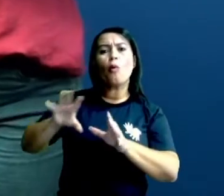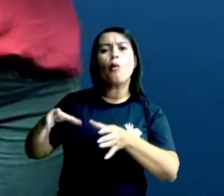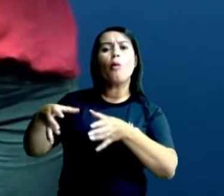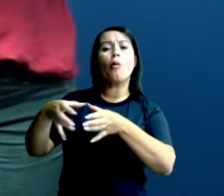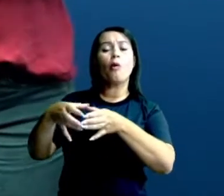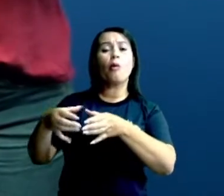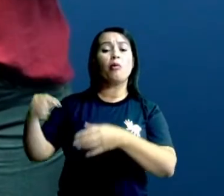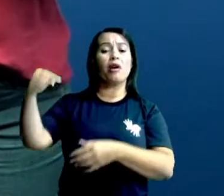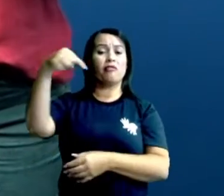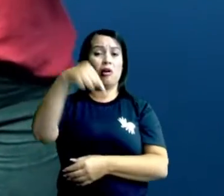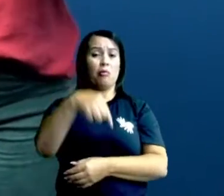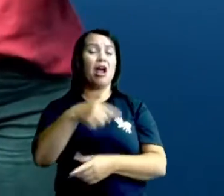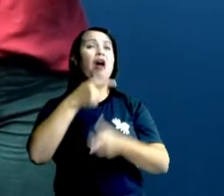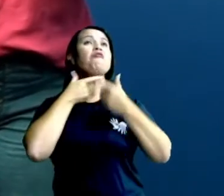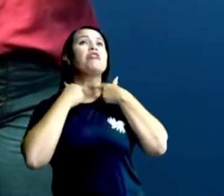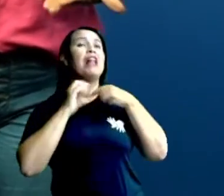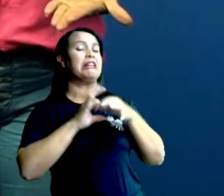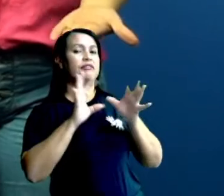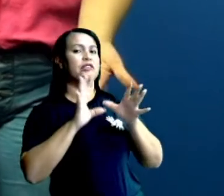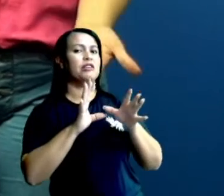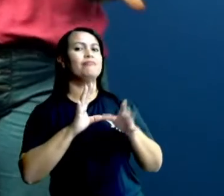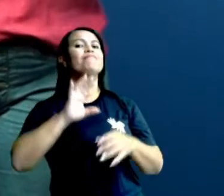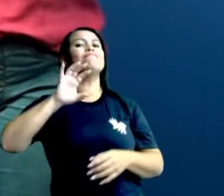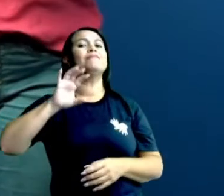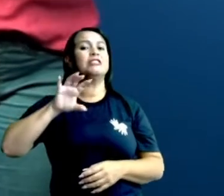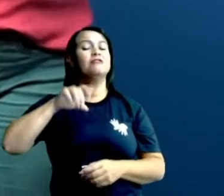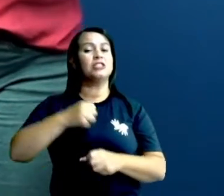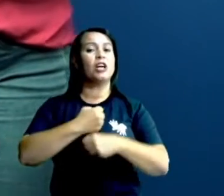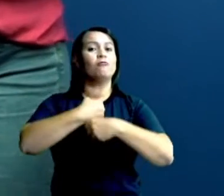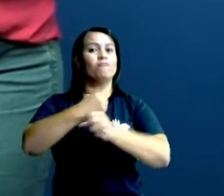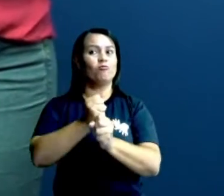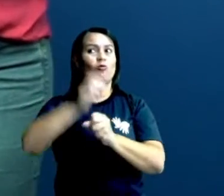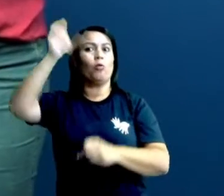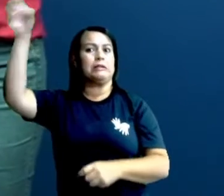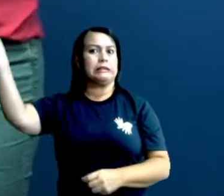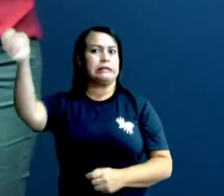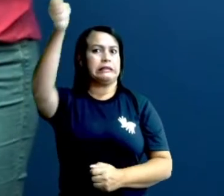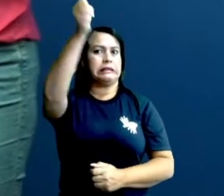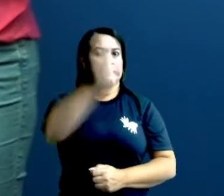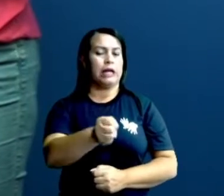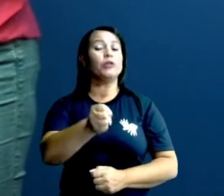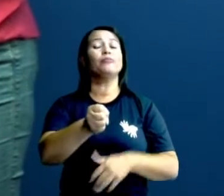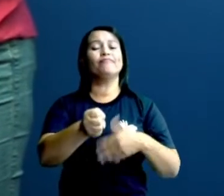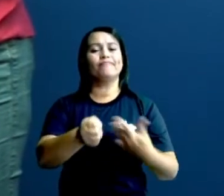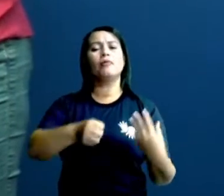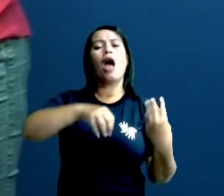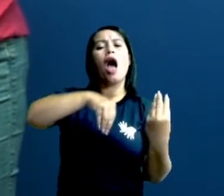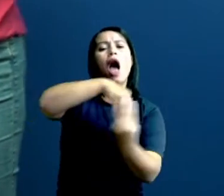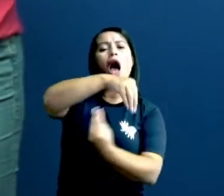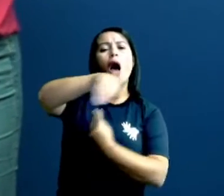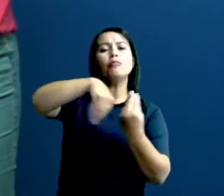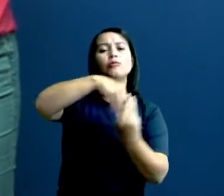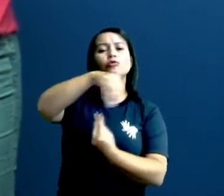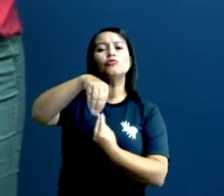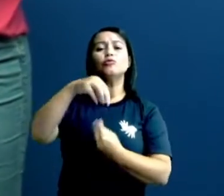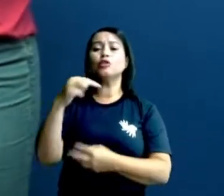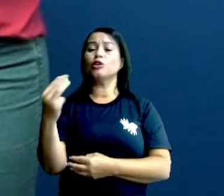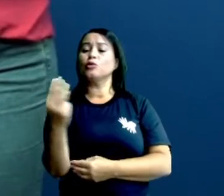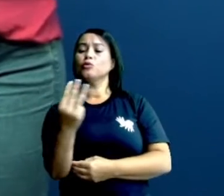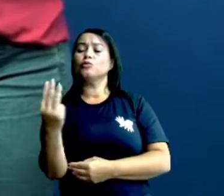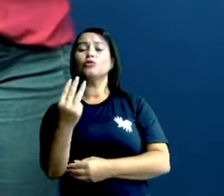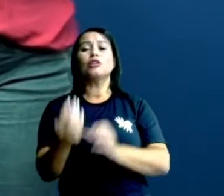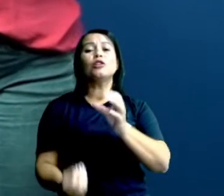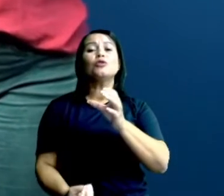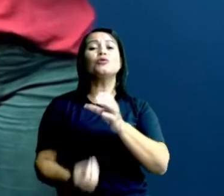veio para cá porque queria, eles vieram trazidos, né? Então, a mistura desses povos inicialmente vai